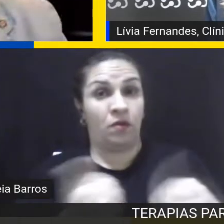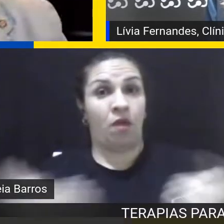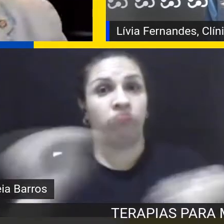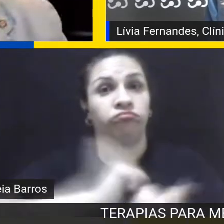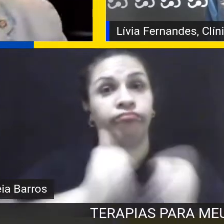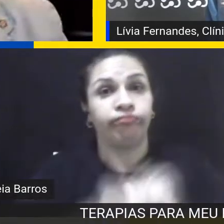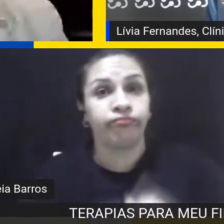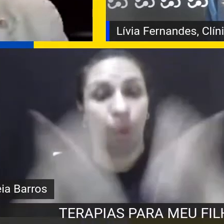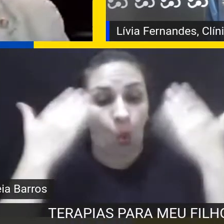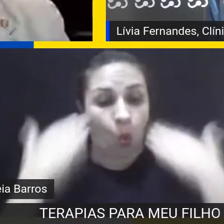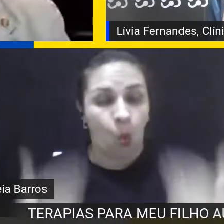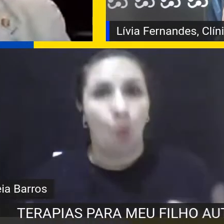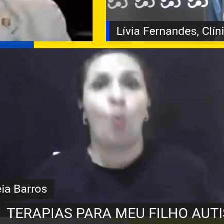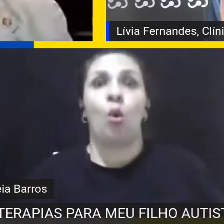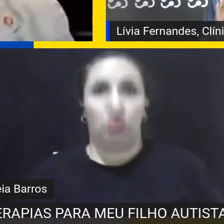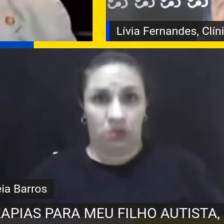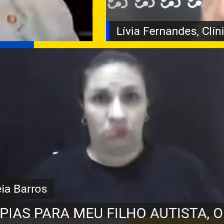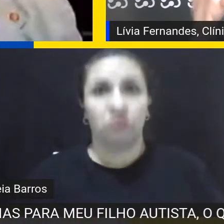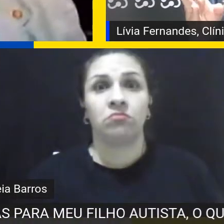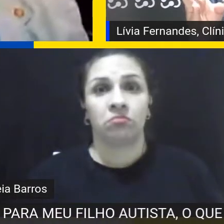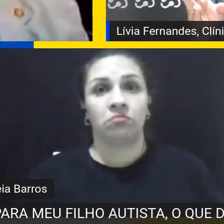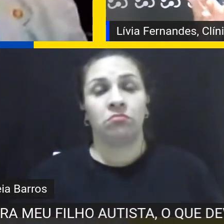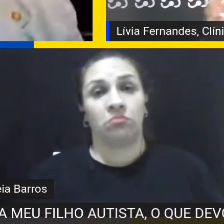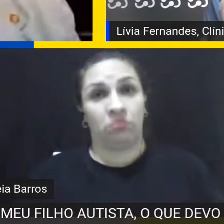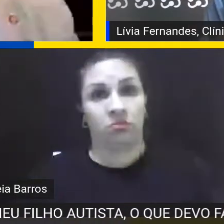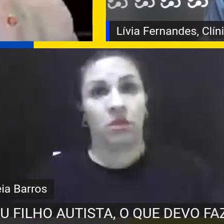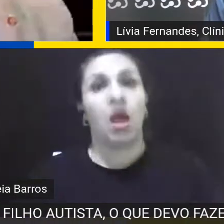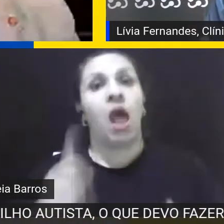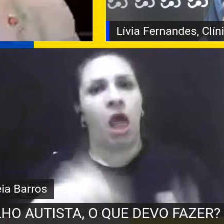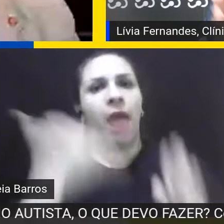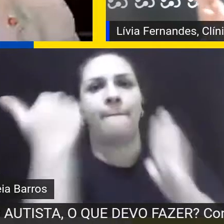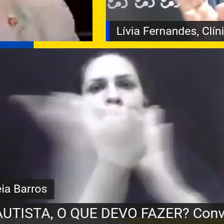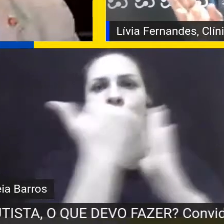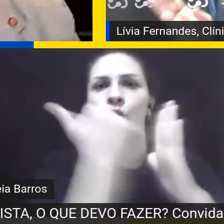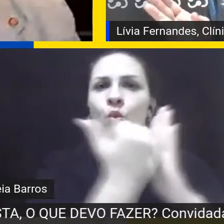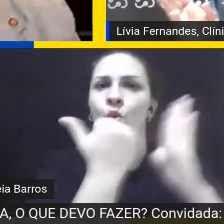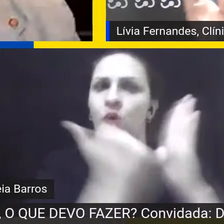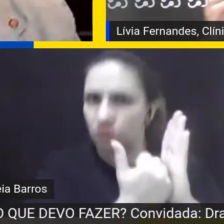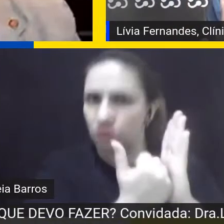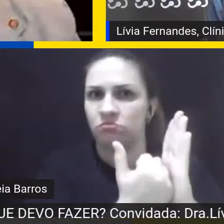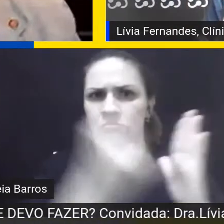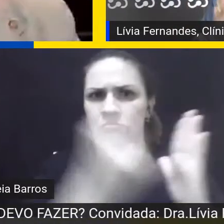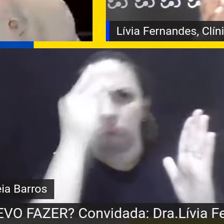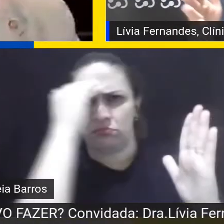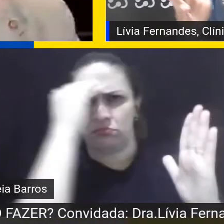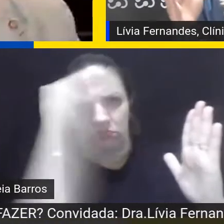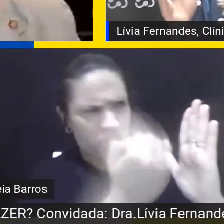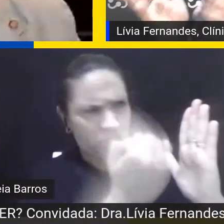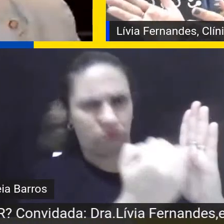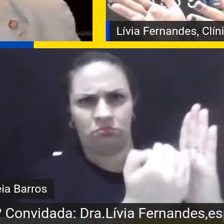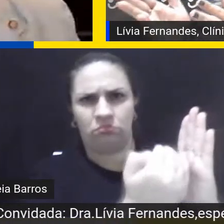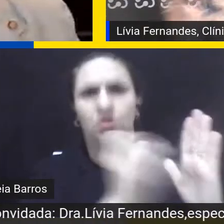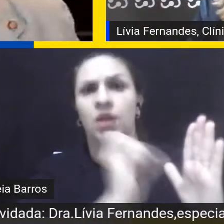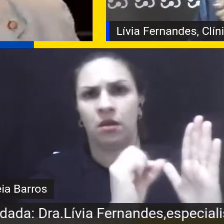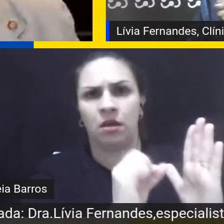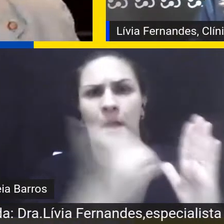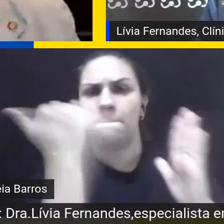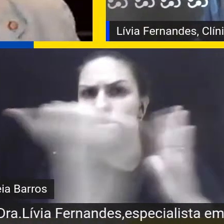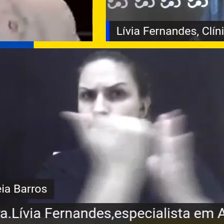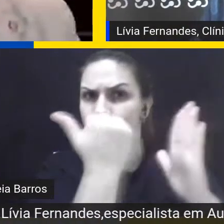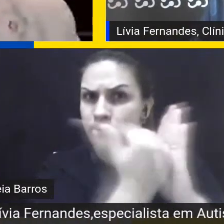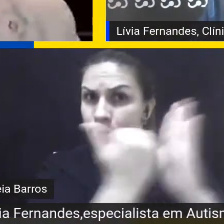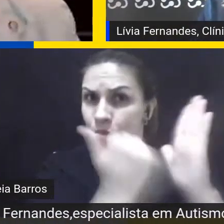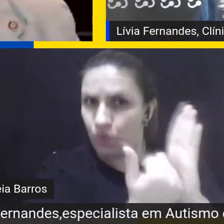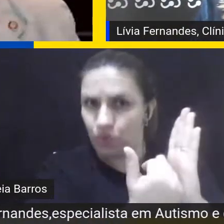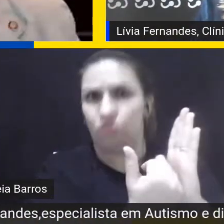da criança. Então, ela é um programa. A gente segue a terapia ABA através de programas. E uma das